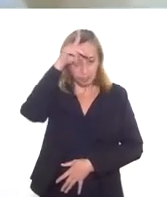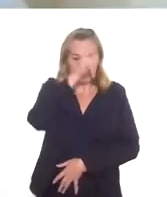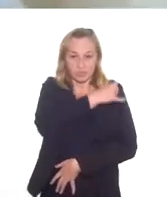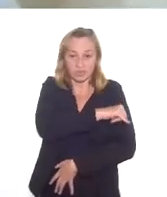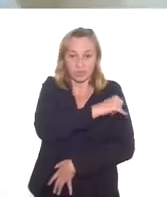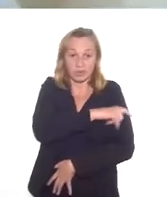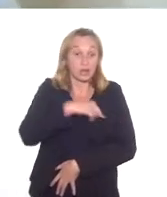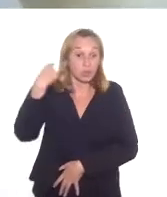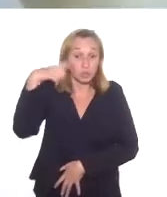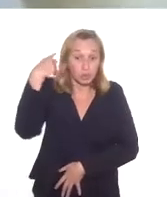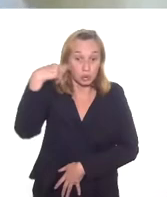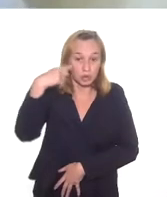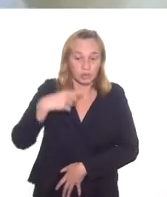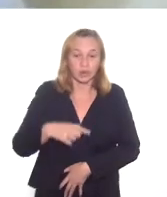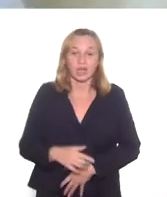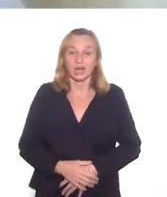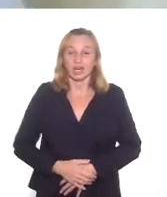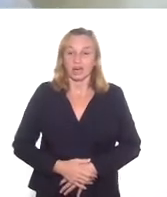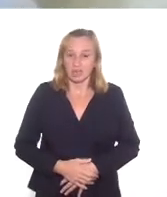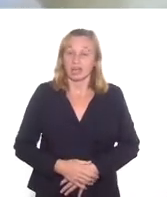Janeiro,